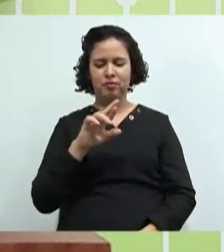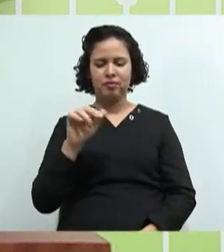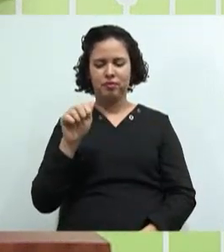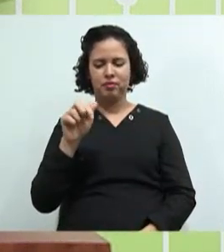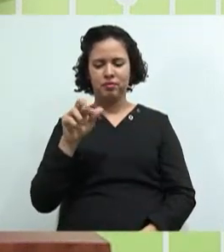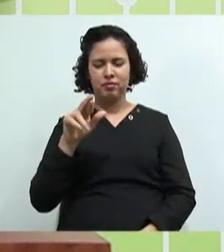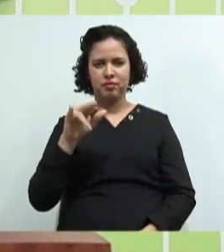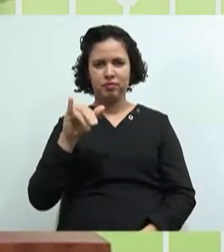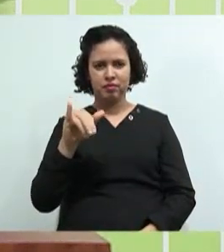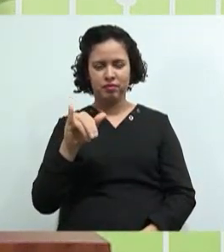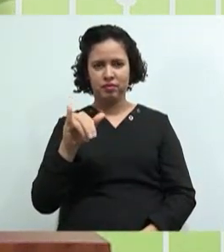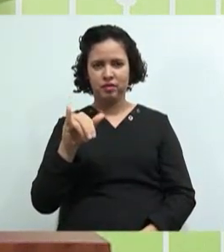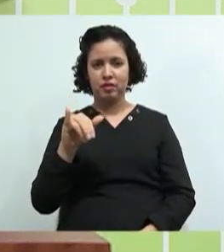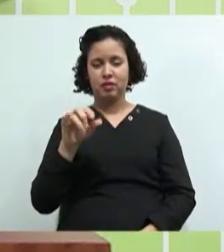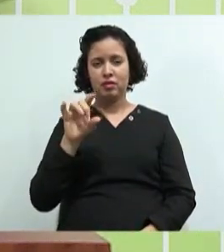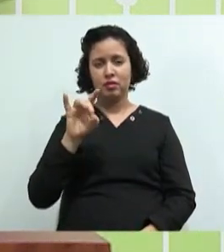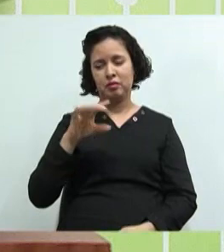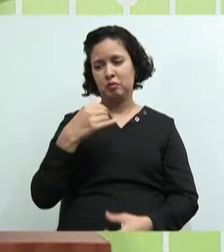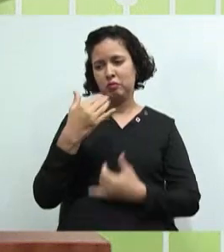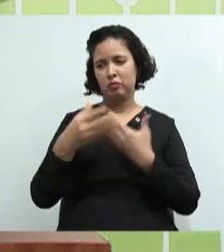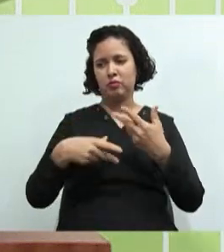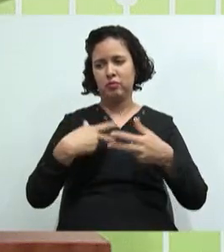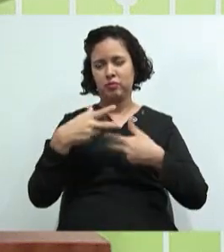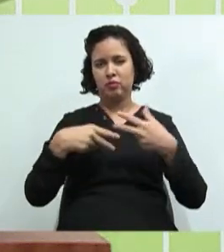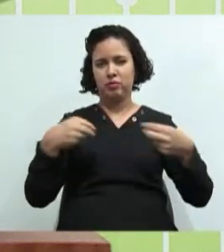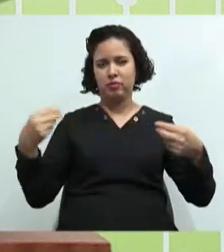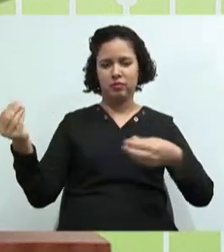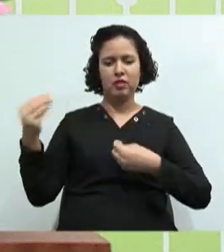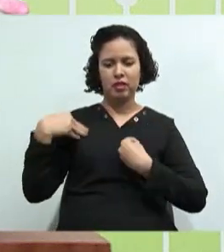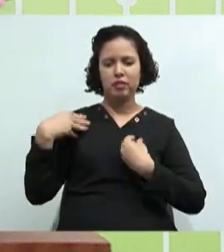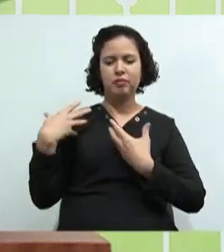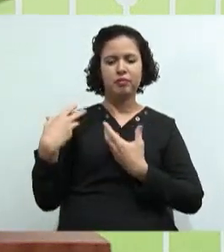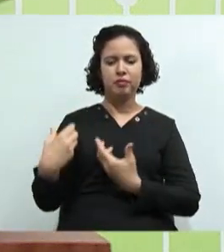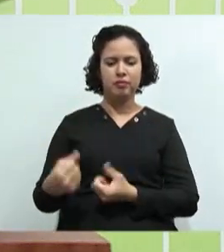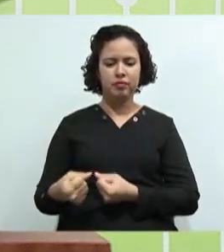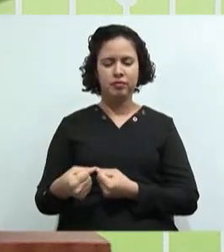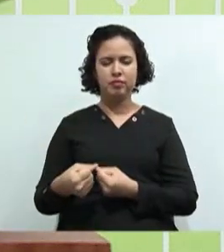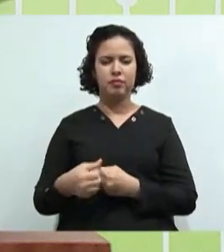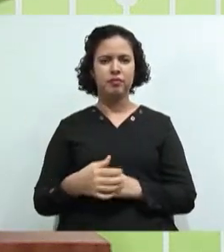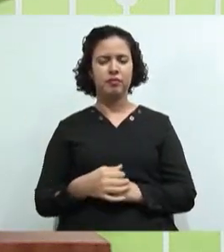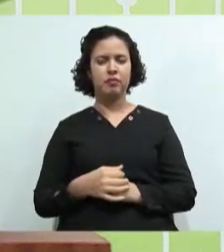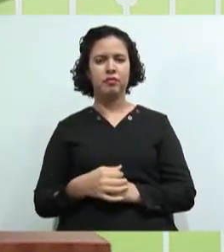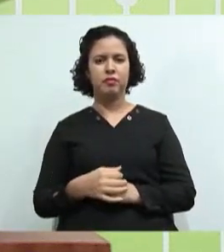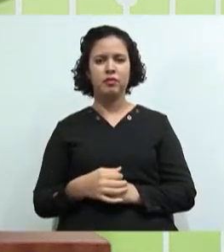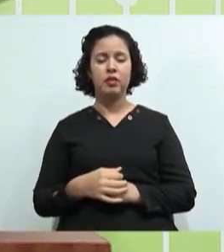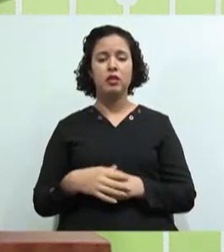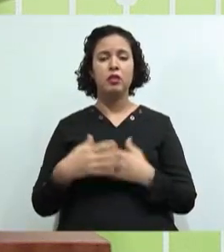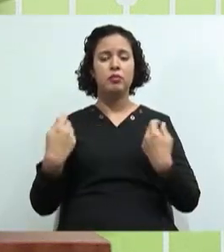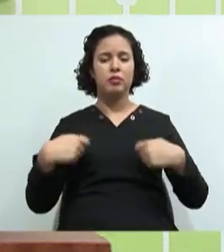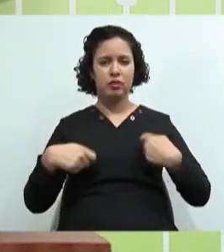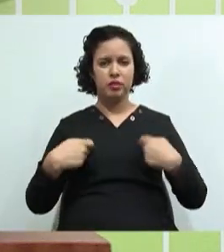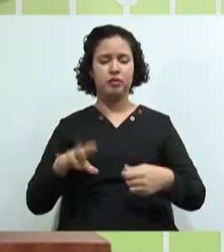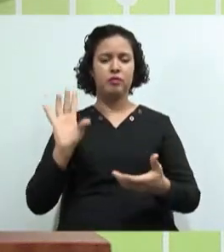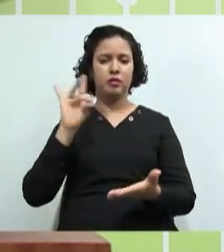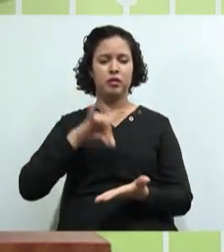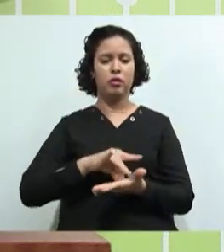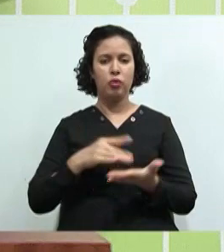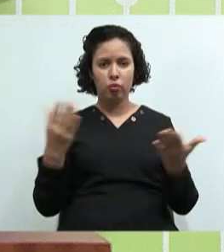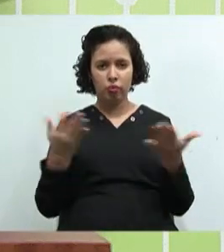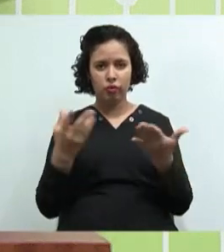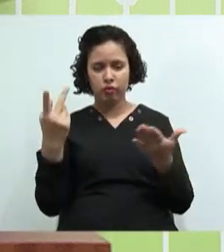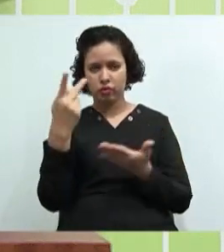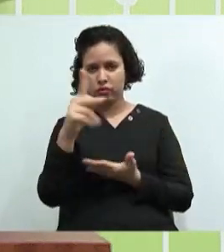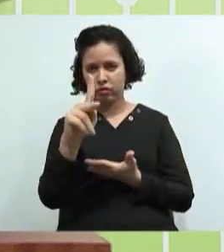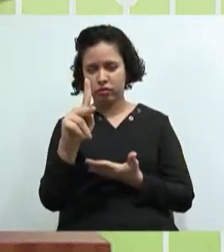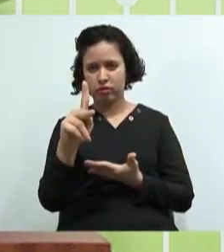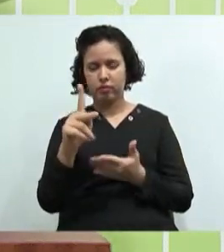tenho condições, tá? Então ela é realista? Ah, eu quero ter uma Ferrari. Não é realista. Nós precisamos ser realistas. Hoje, na sua região, para